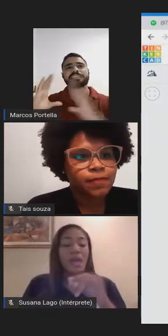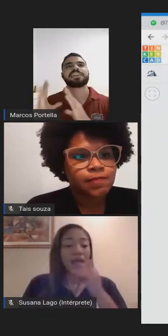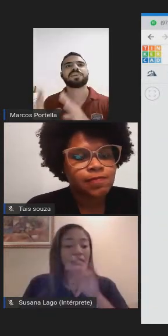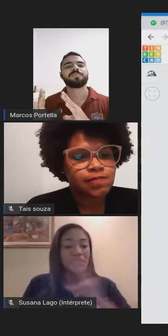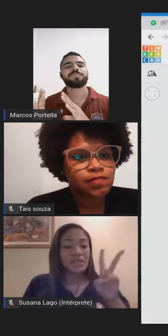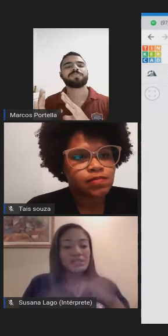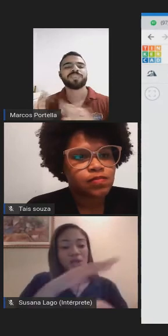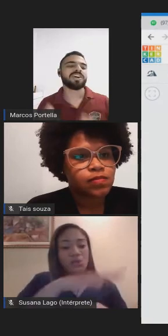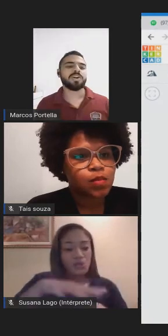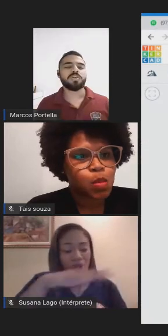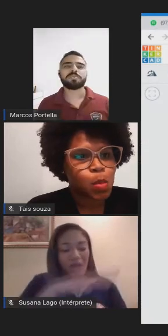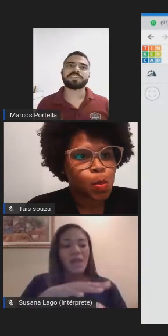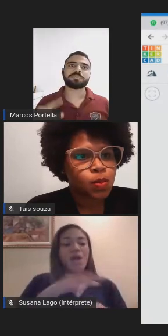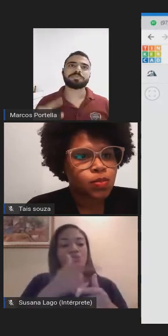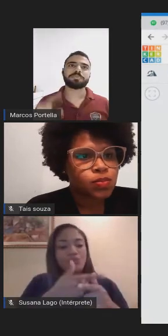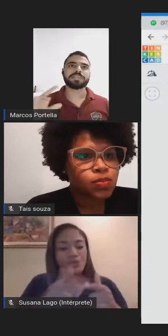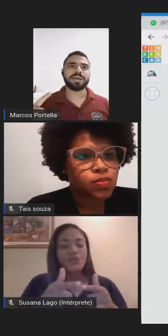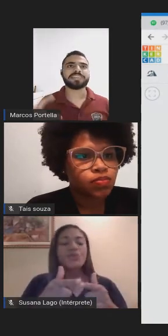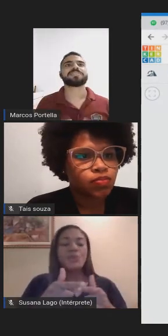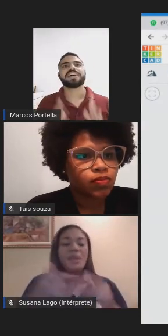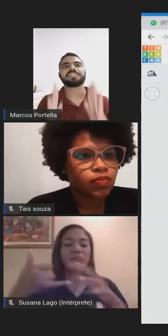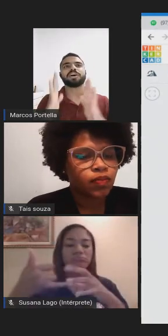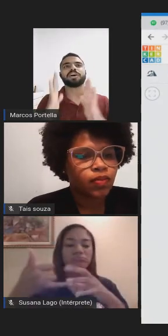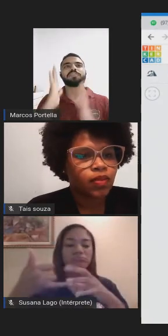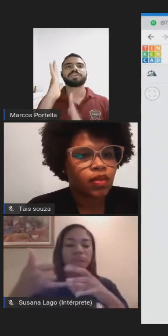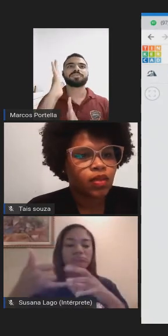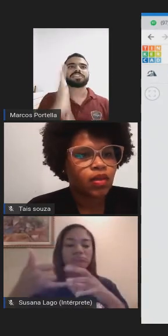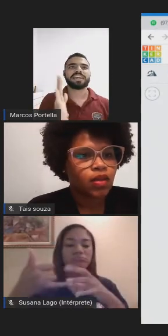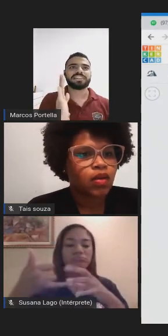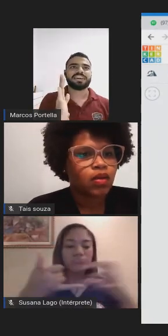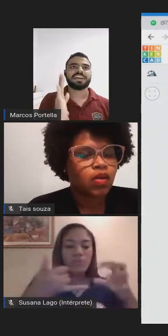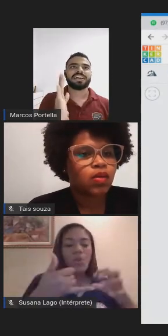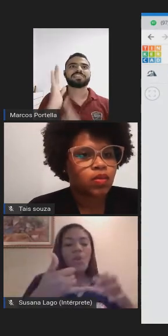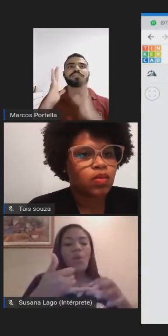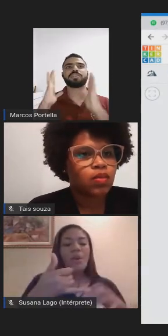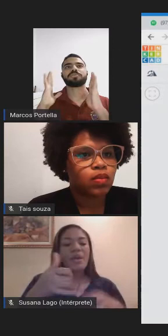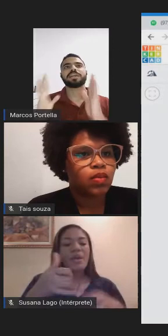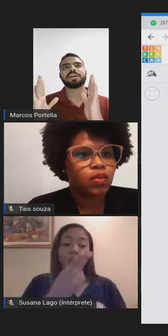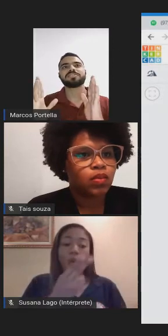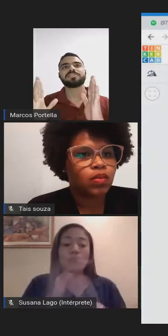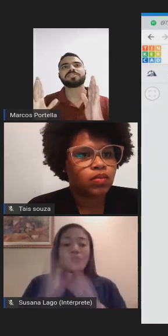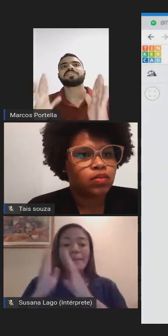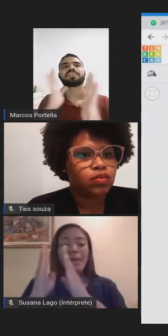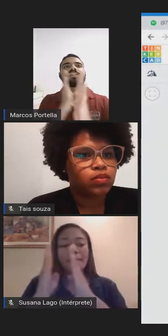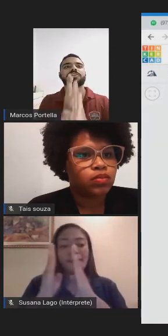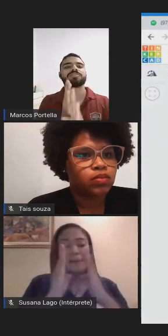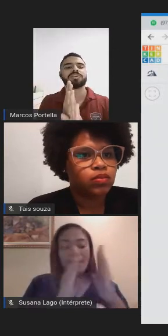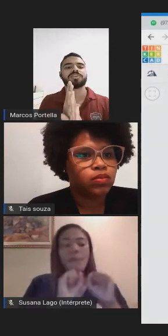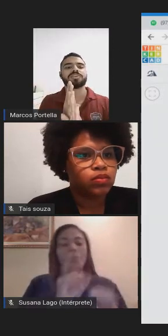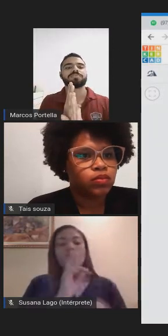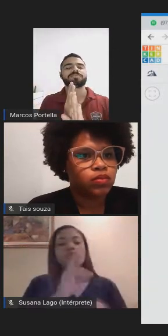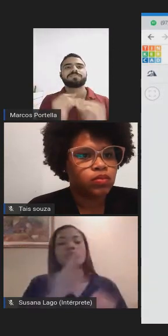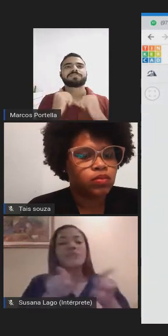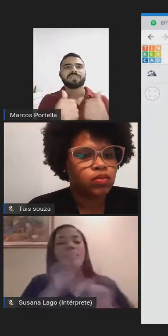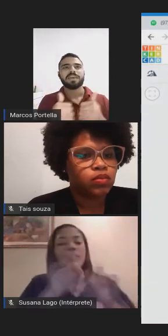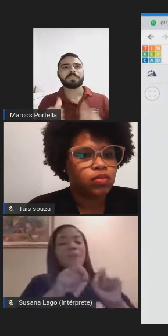sem a resistência geral. Como eu posso fazer passo a passo? Resolve o circuito em série, resolve o circuito em paralelo e tem um resistor